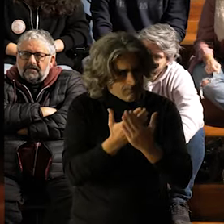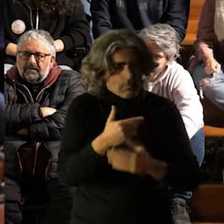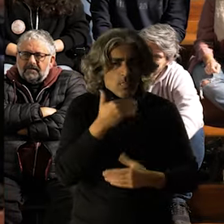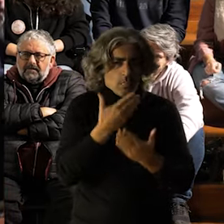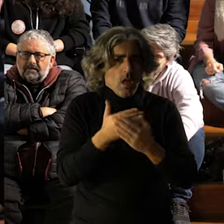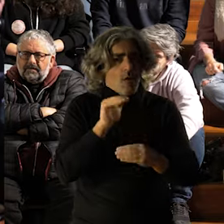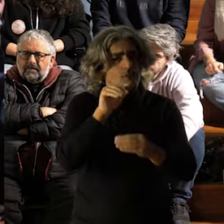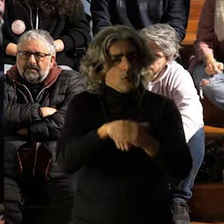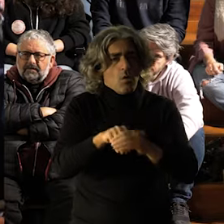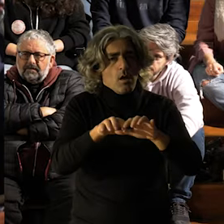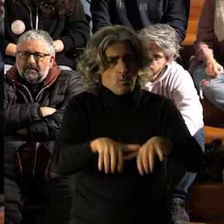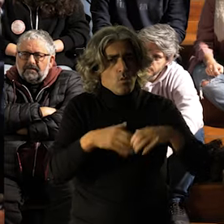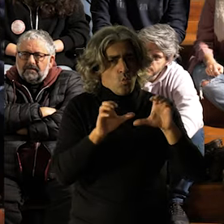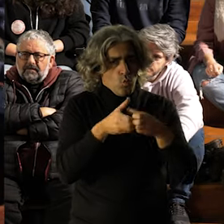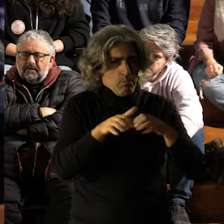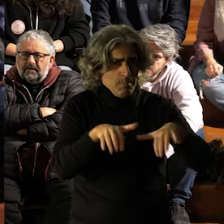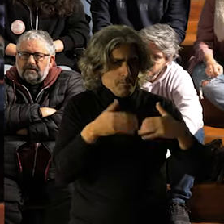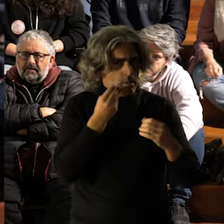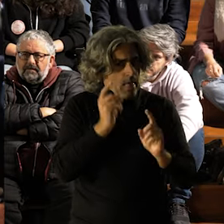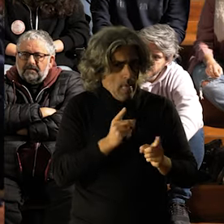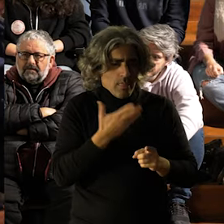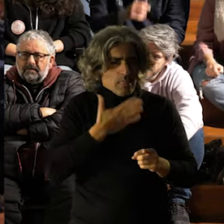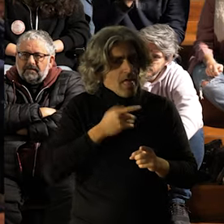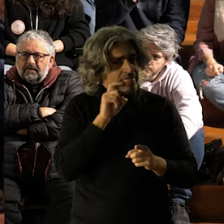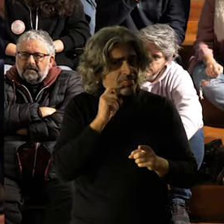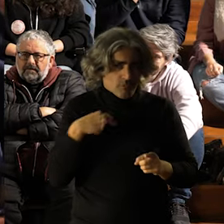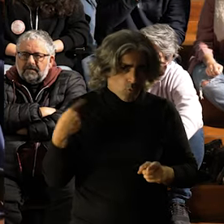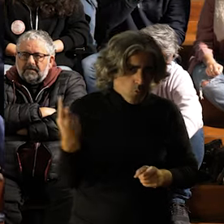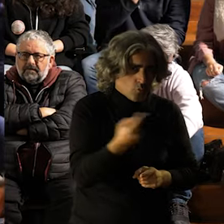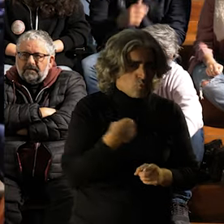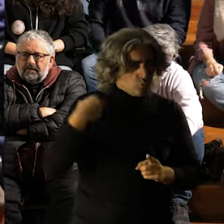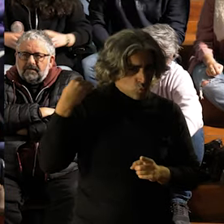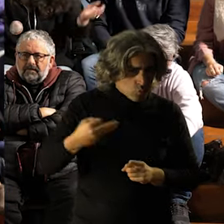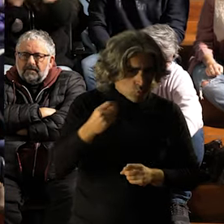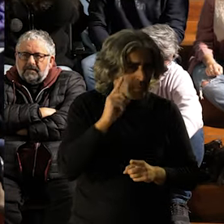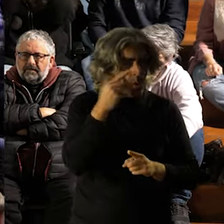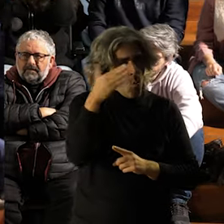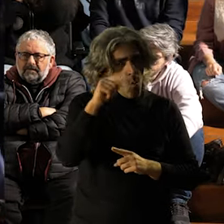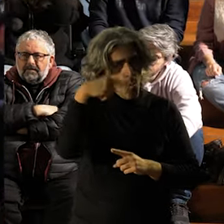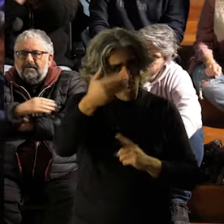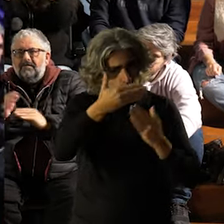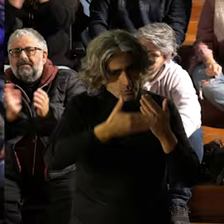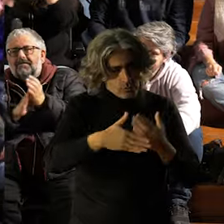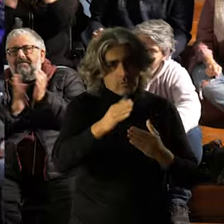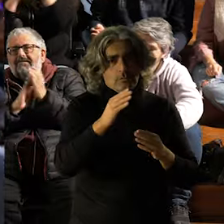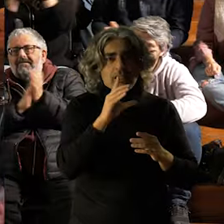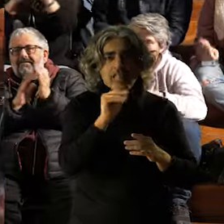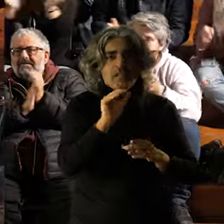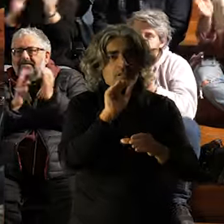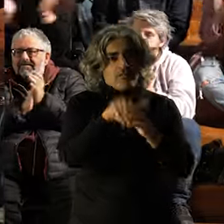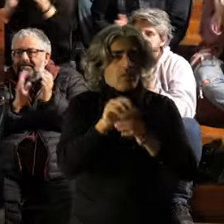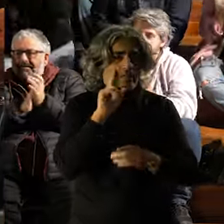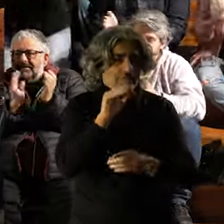eleger um grupo parlamentar a si mesmo e que nos vai defender todos os dias. Dia 11 e sempre dia 10.